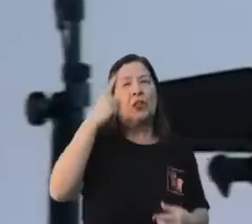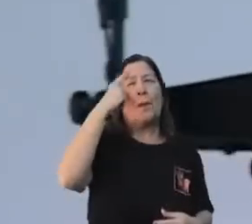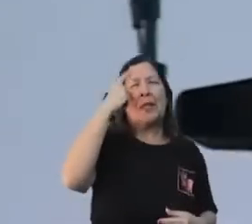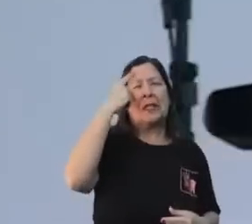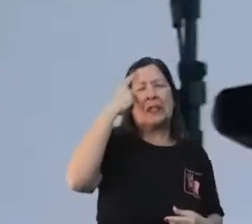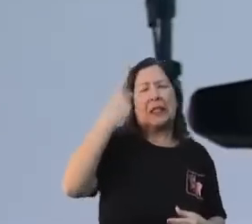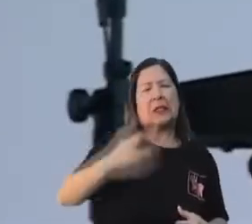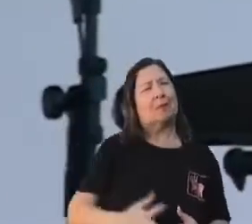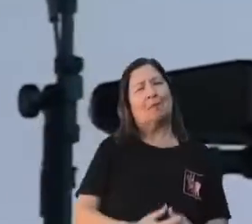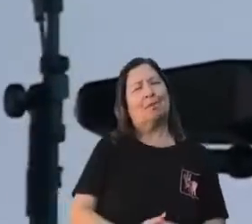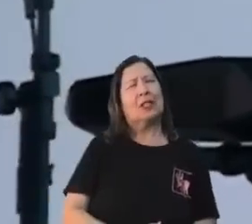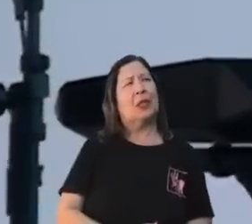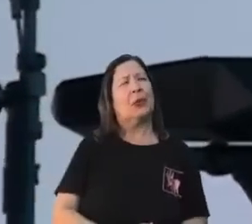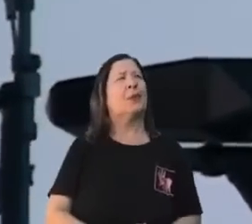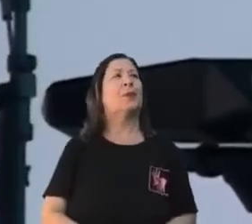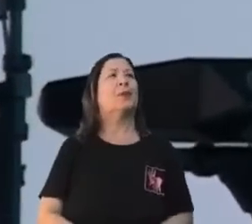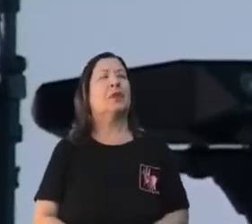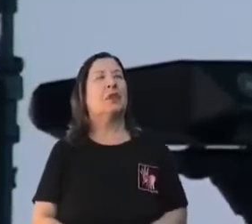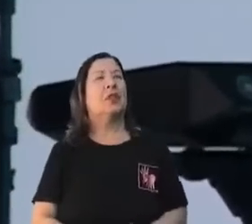não combina com crente.